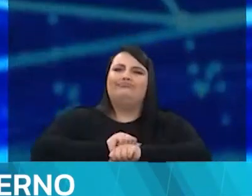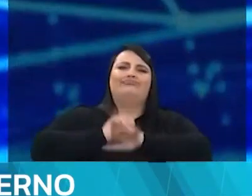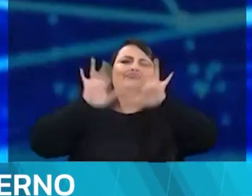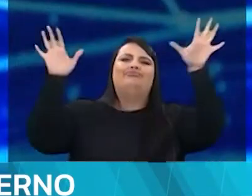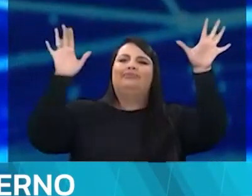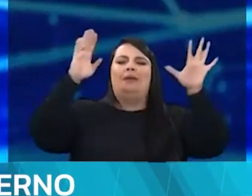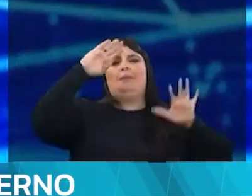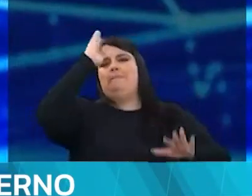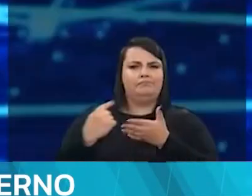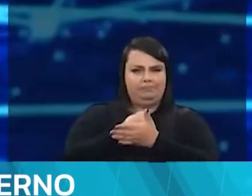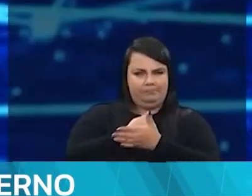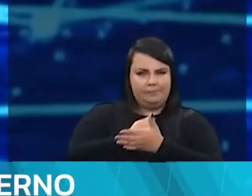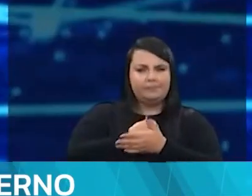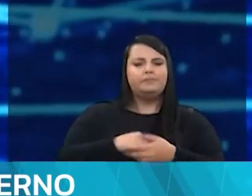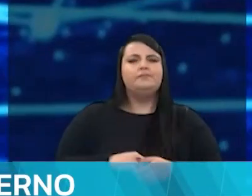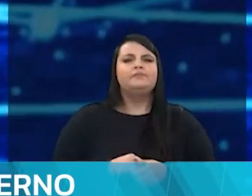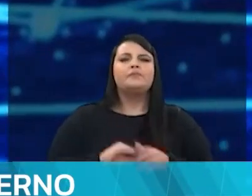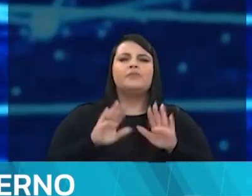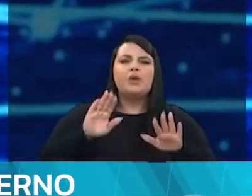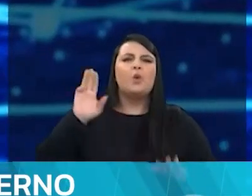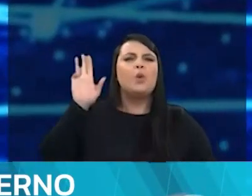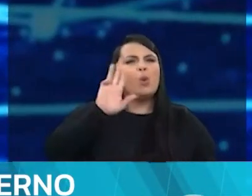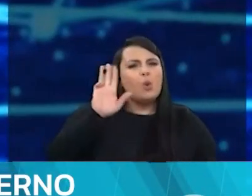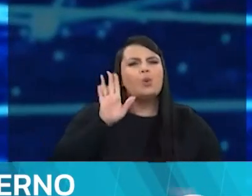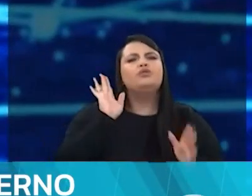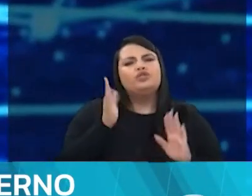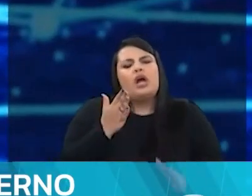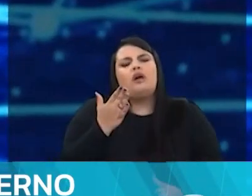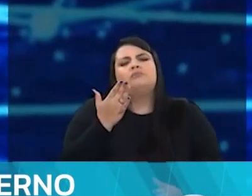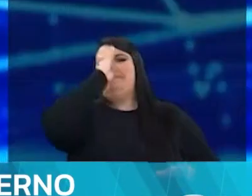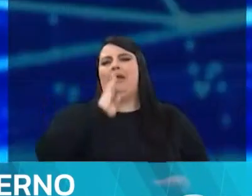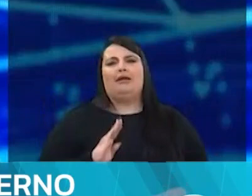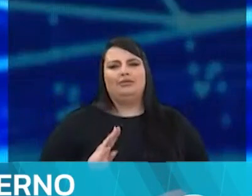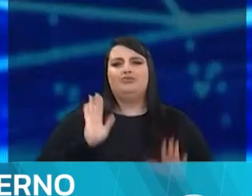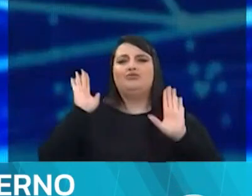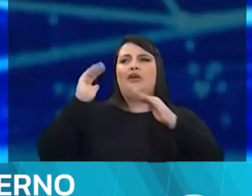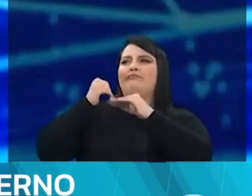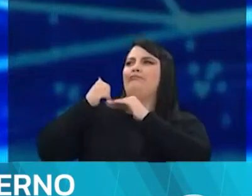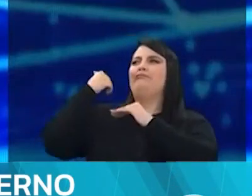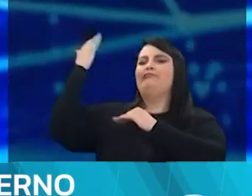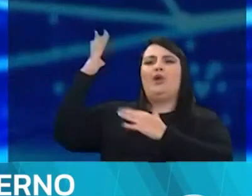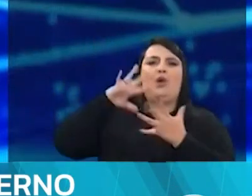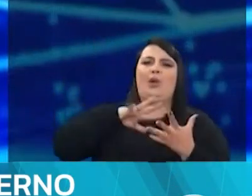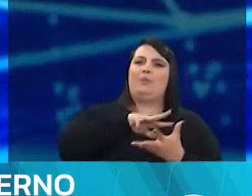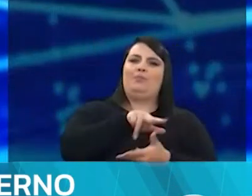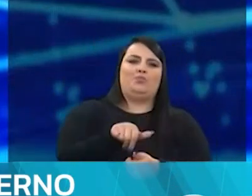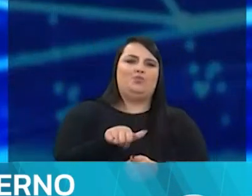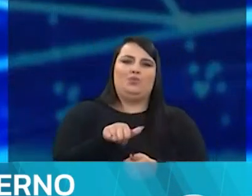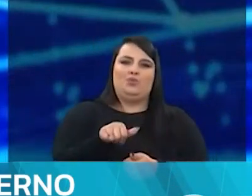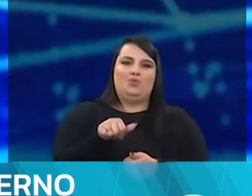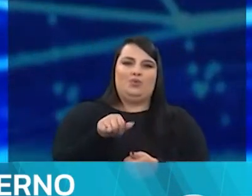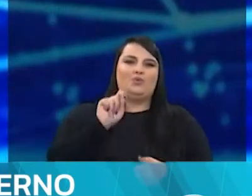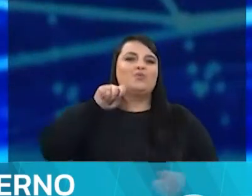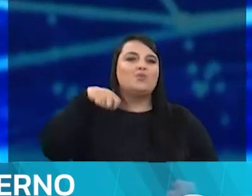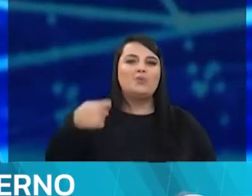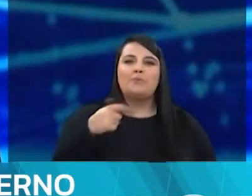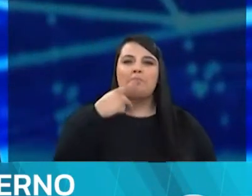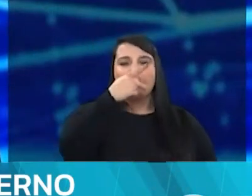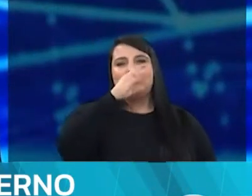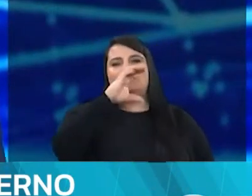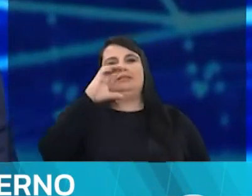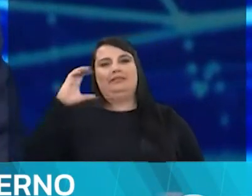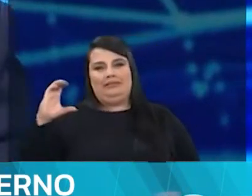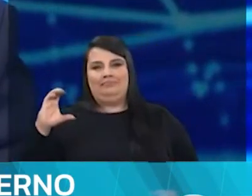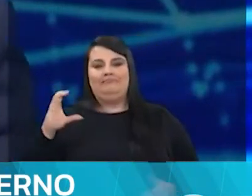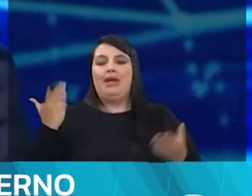de Freitas, do Republicanos, e Fernando Haddad, do PT. O bolsonarista e o petista, em diversos momentos, repetiram argumentos usados por